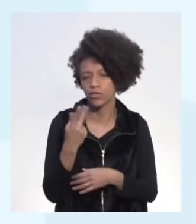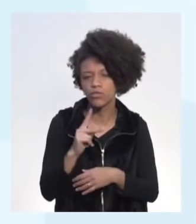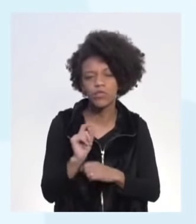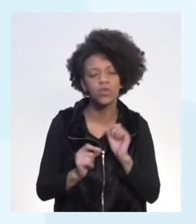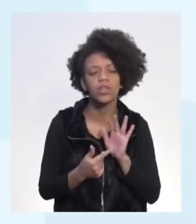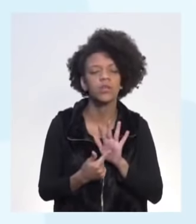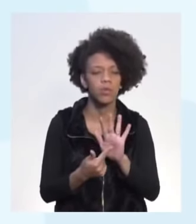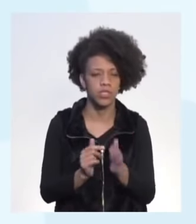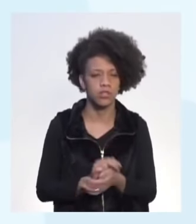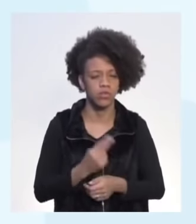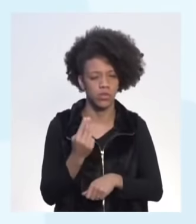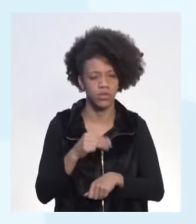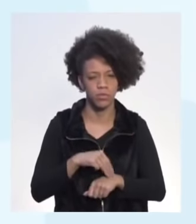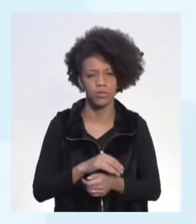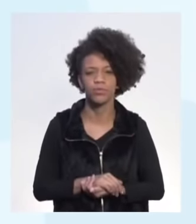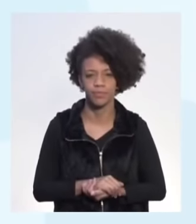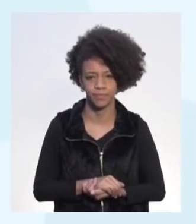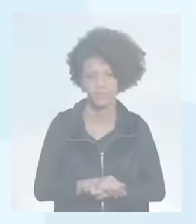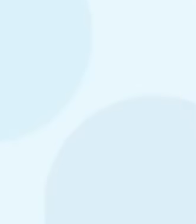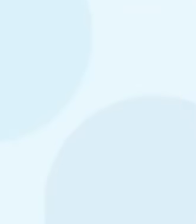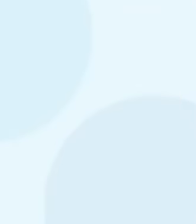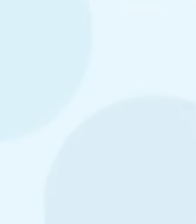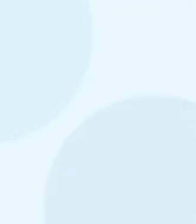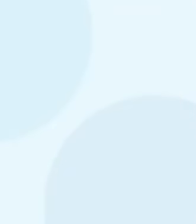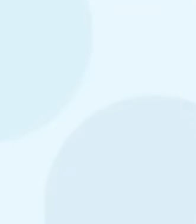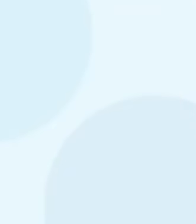sugerindo, tá bom? 2 minutinhos.